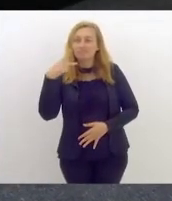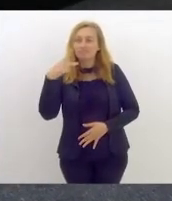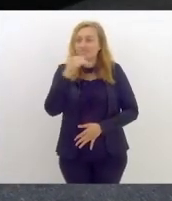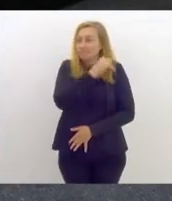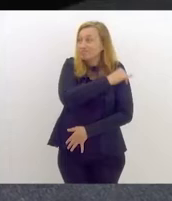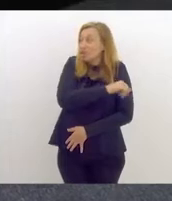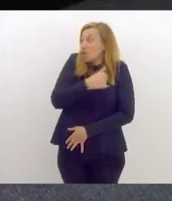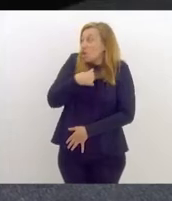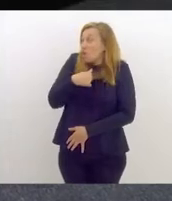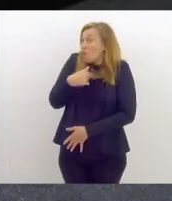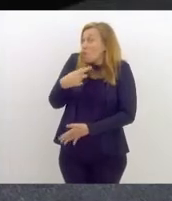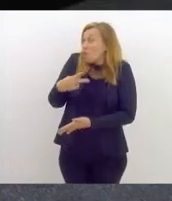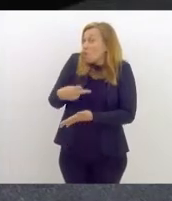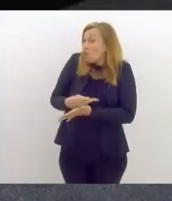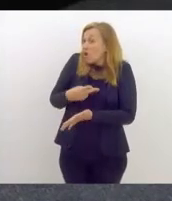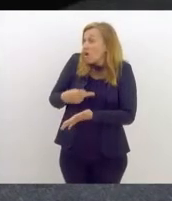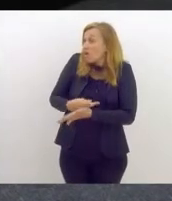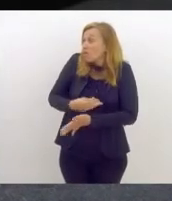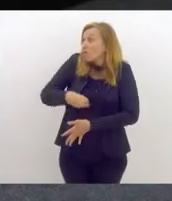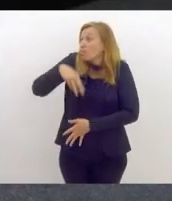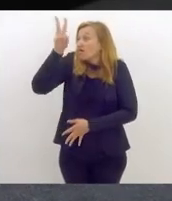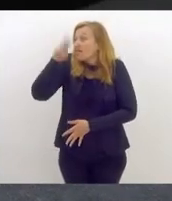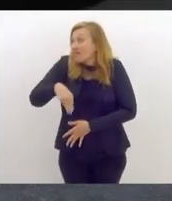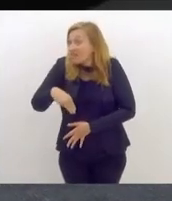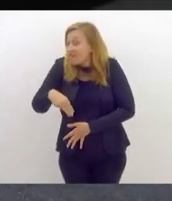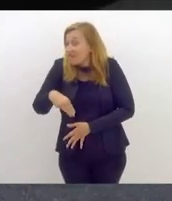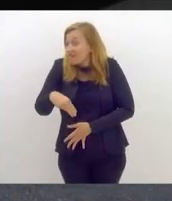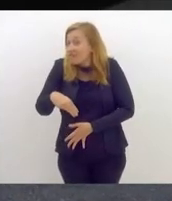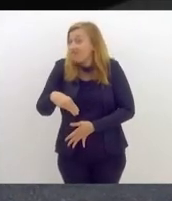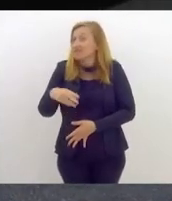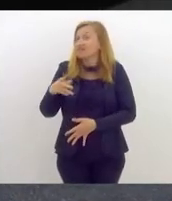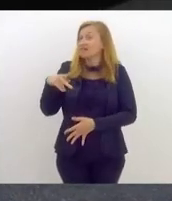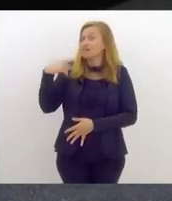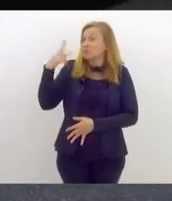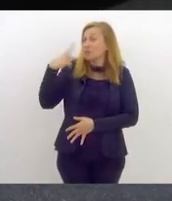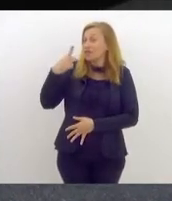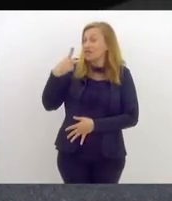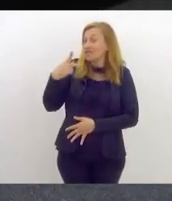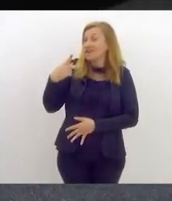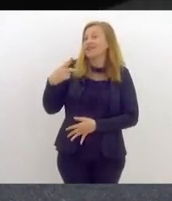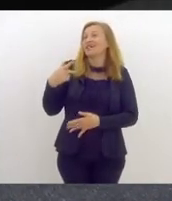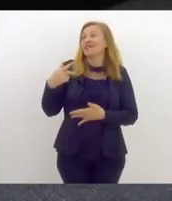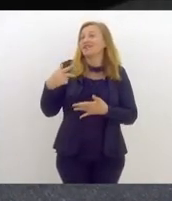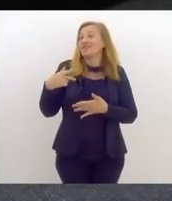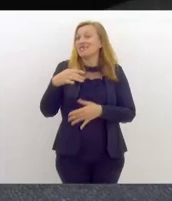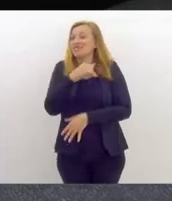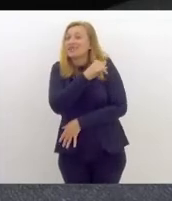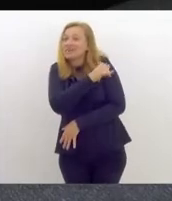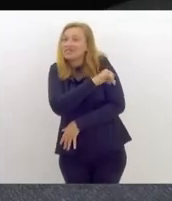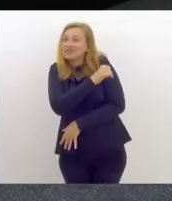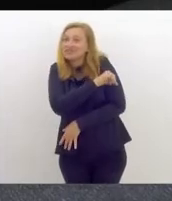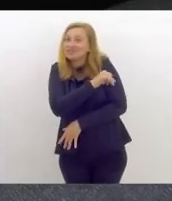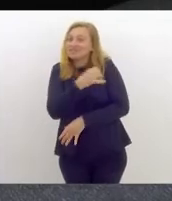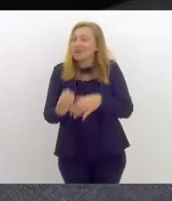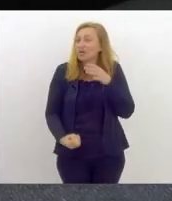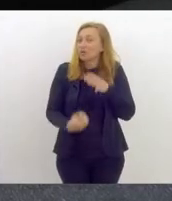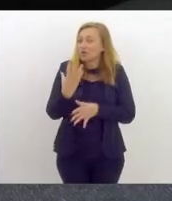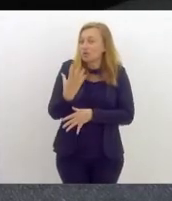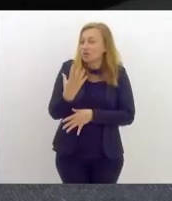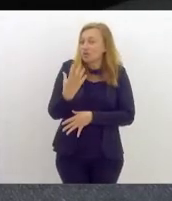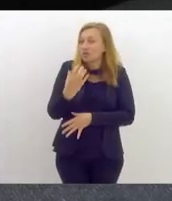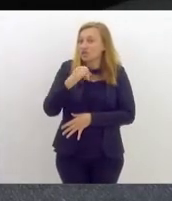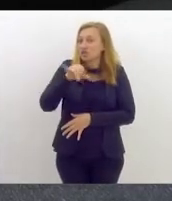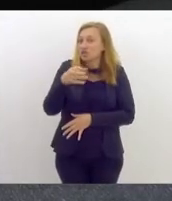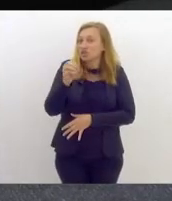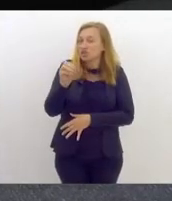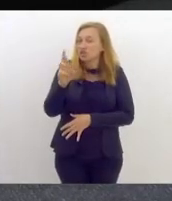cometi um engano porque quem participou da política carioca foi quem ajudava a produzir a jovem guarda